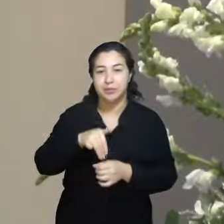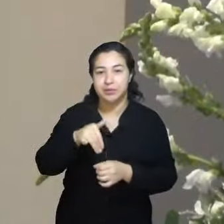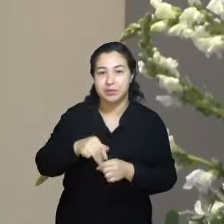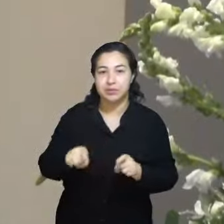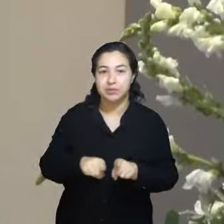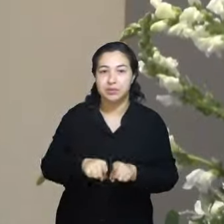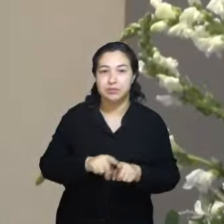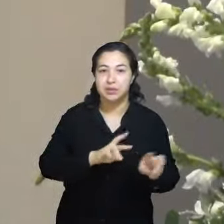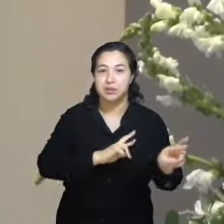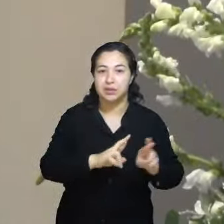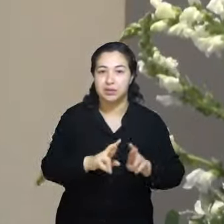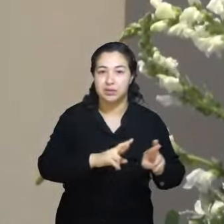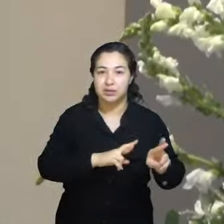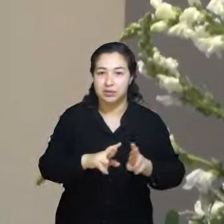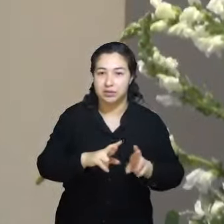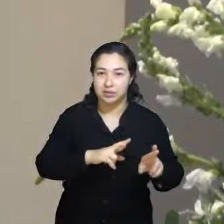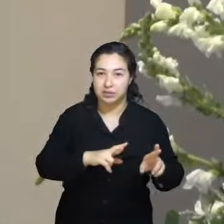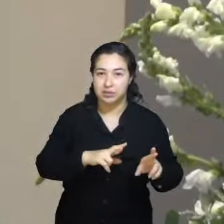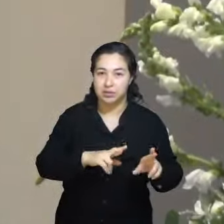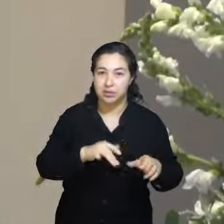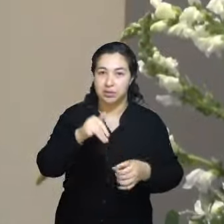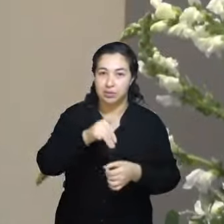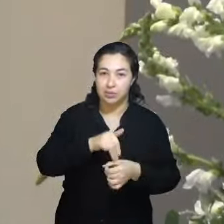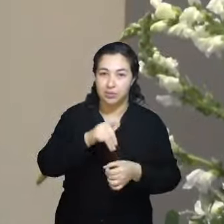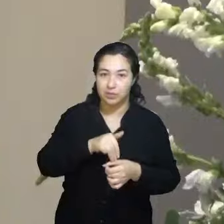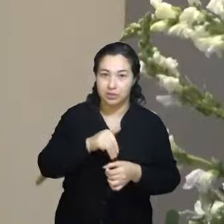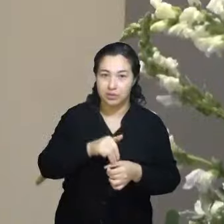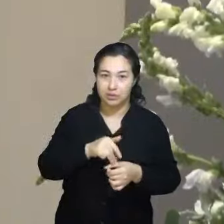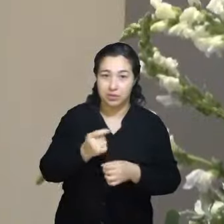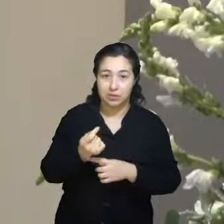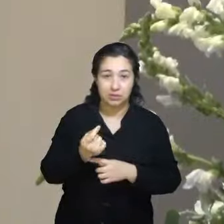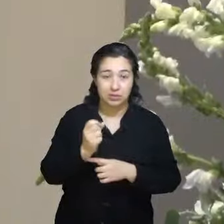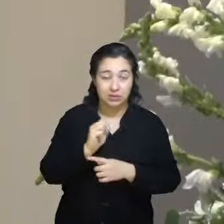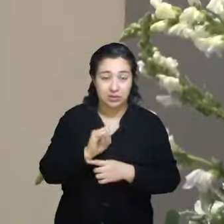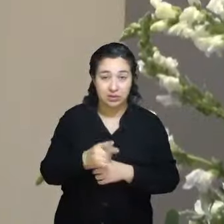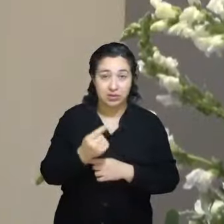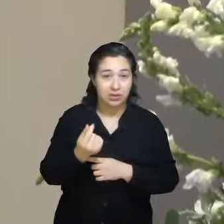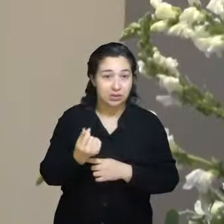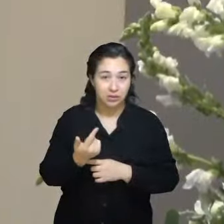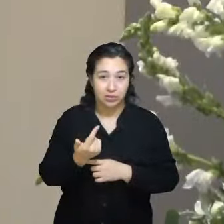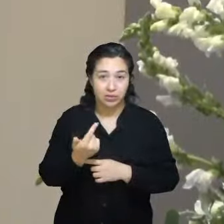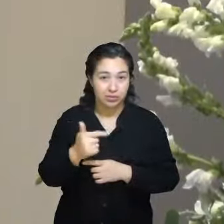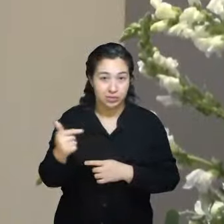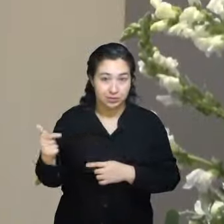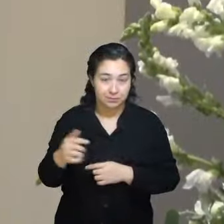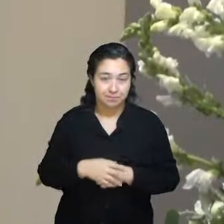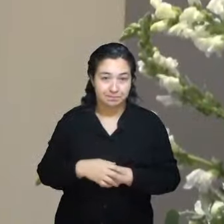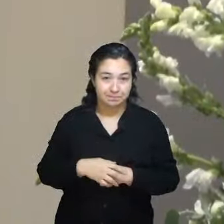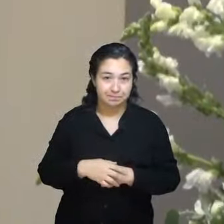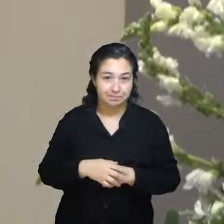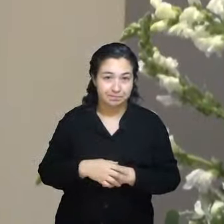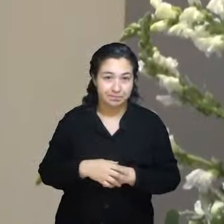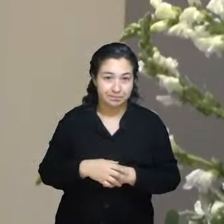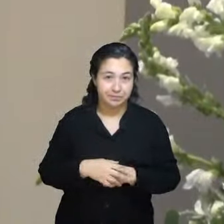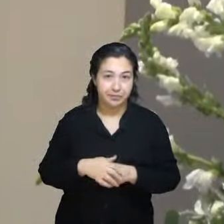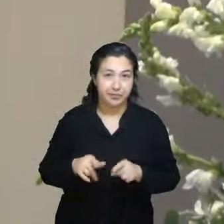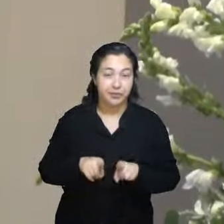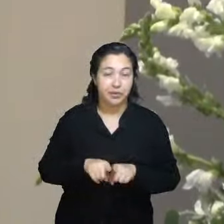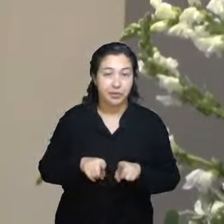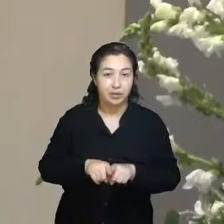relações intermunicipais sem os recursos para isso empreender não é suficiente a chamada eloquente da